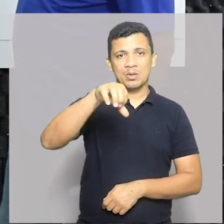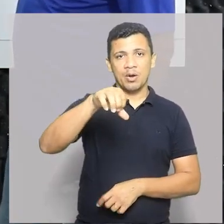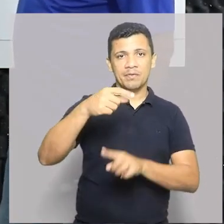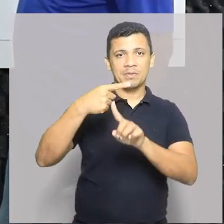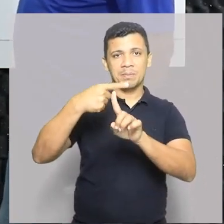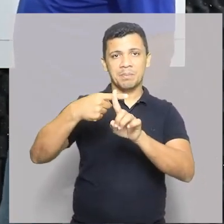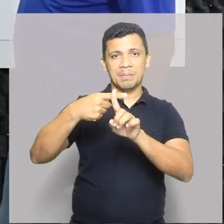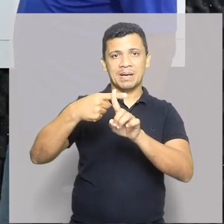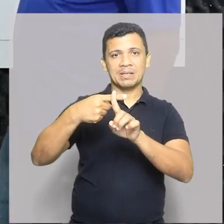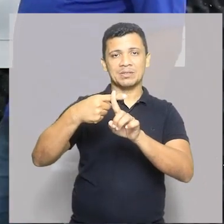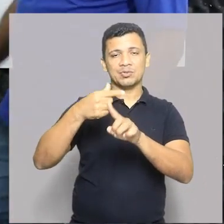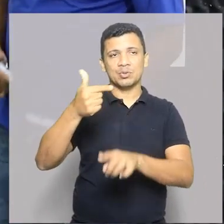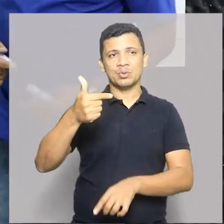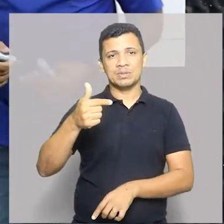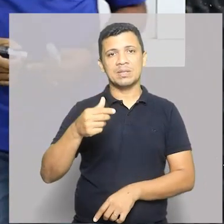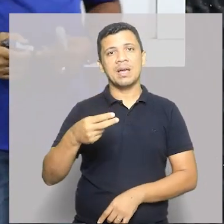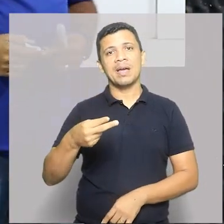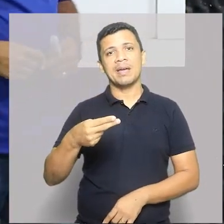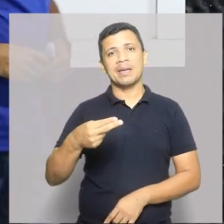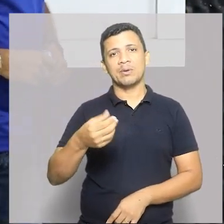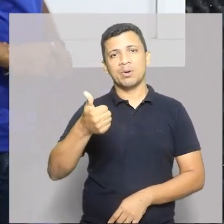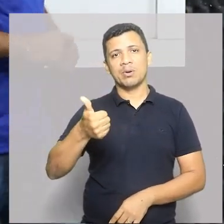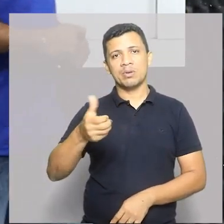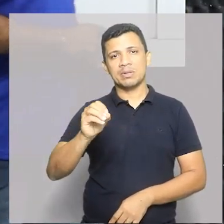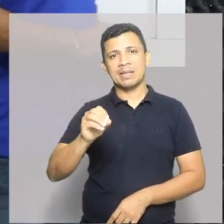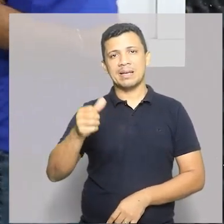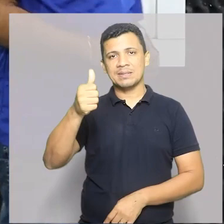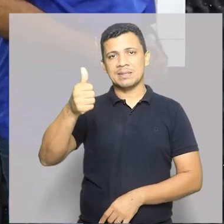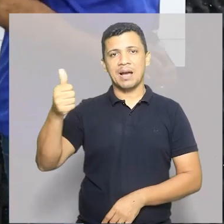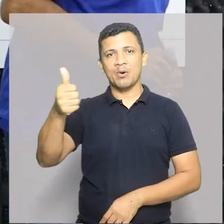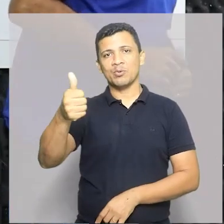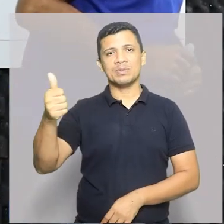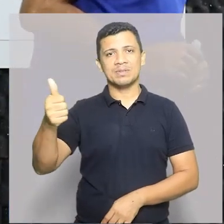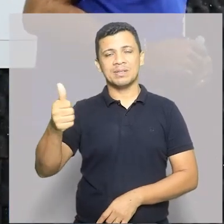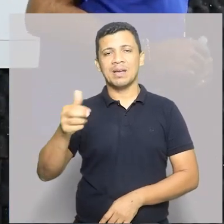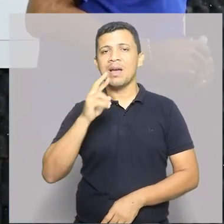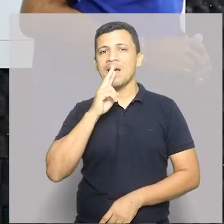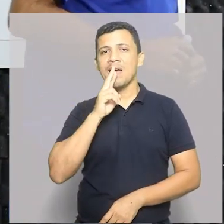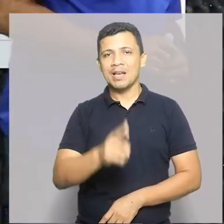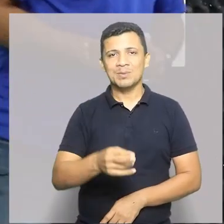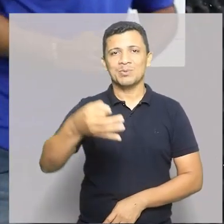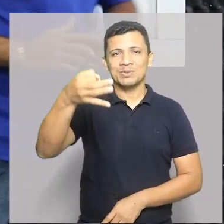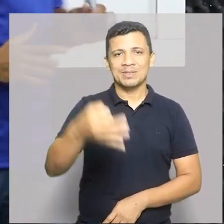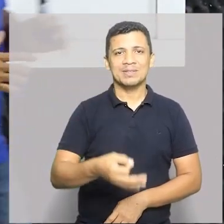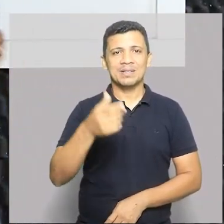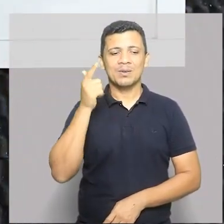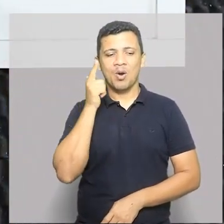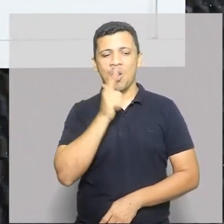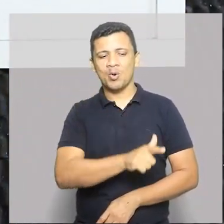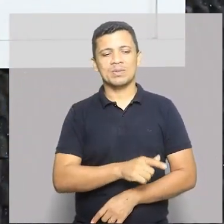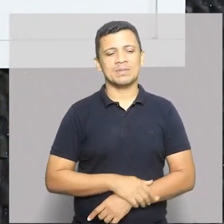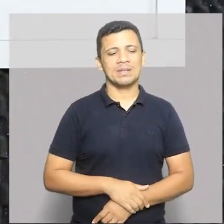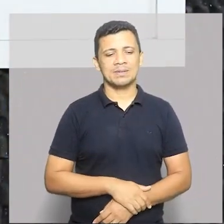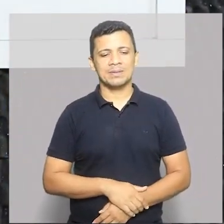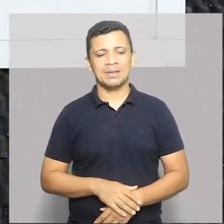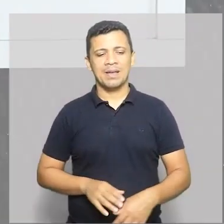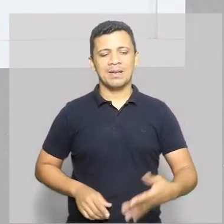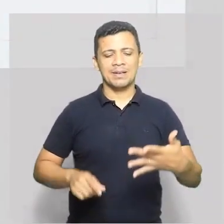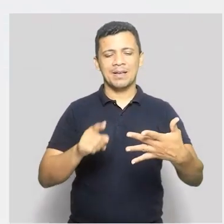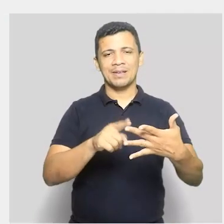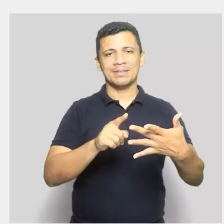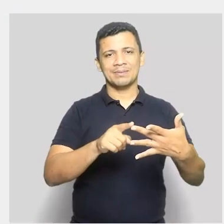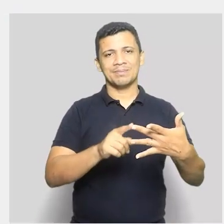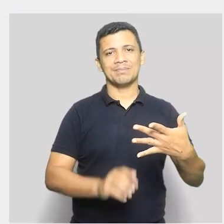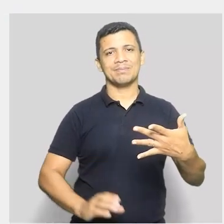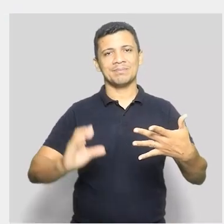quanto? 10 elevado a 11, tá? E daí a gente consegue gabaritar a nossa questão justamente aí na letrinha C,